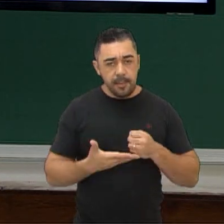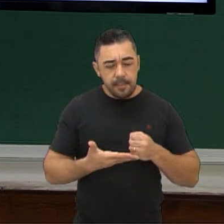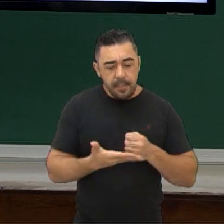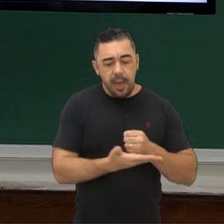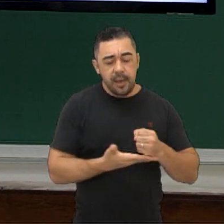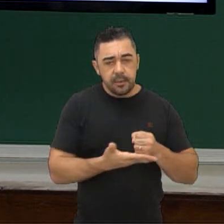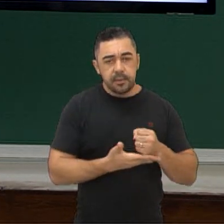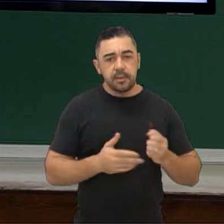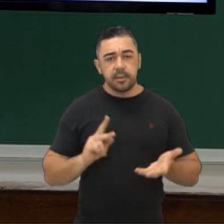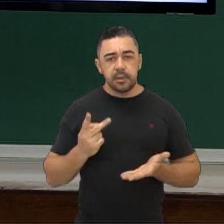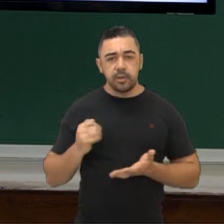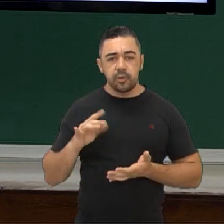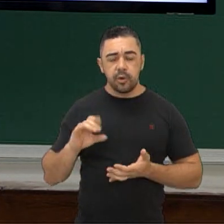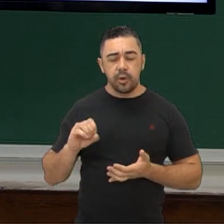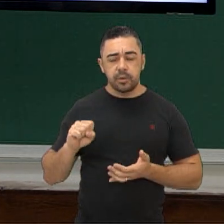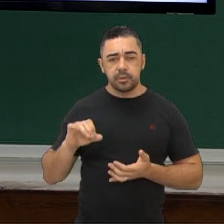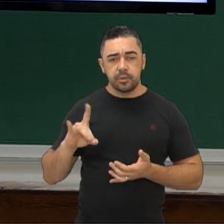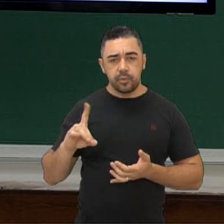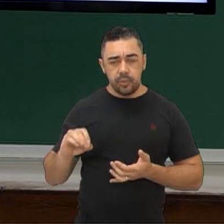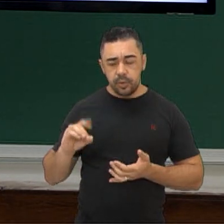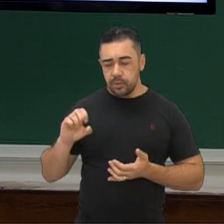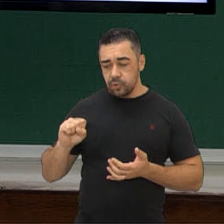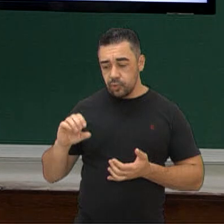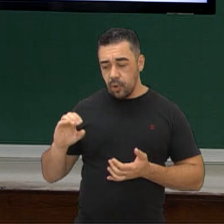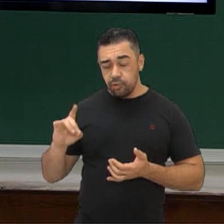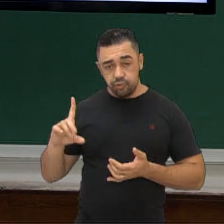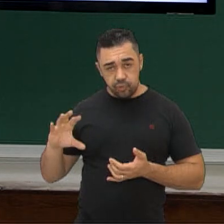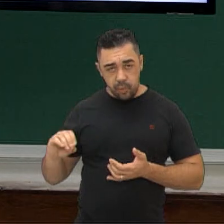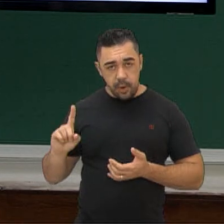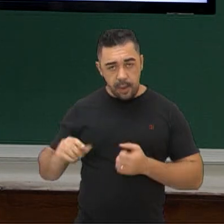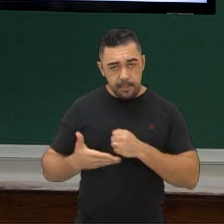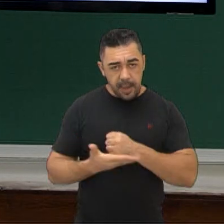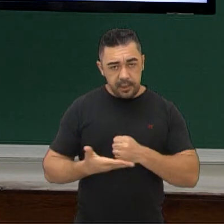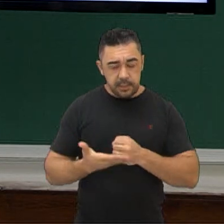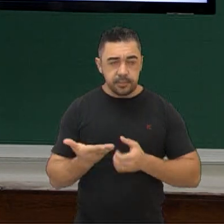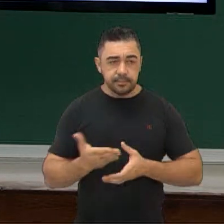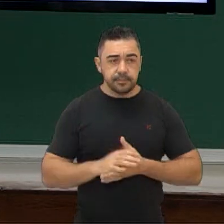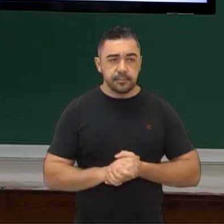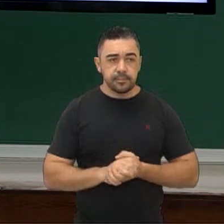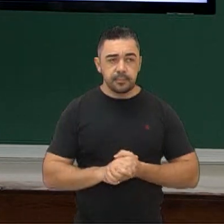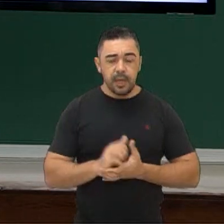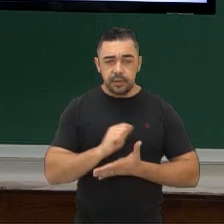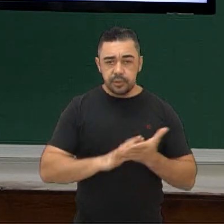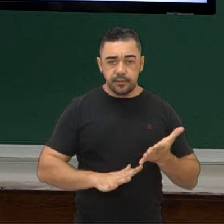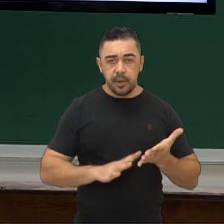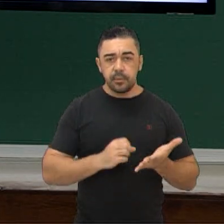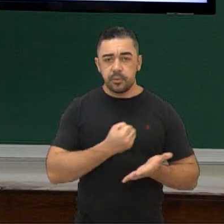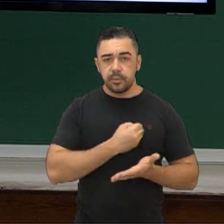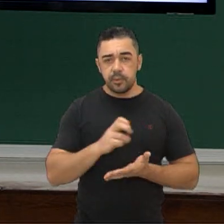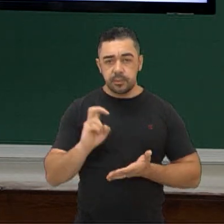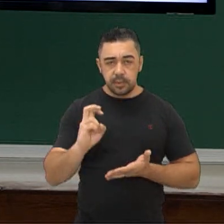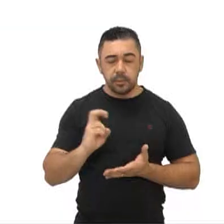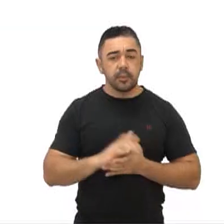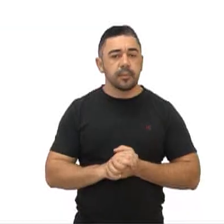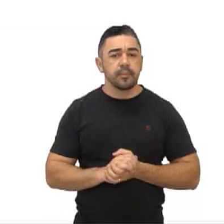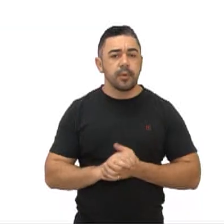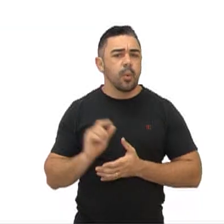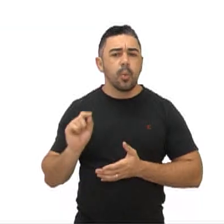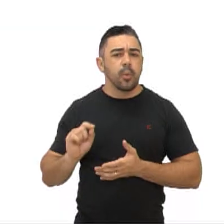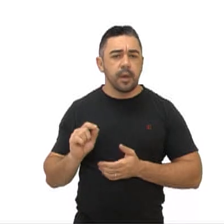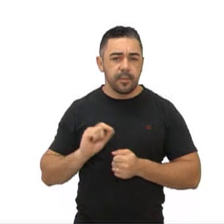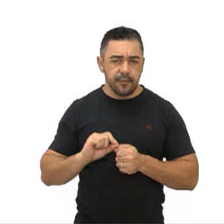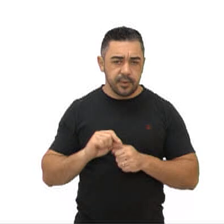básico, hidróxido de sódio, substância básica. Certo? Atividade 4. Para